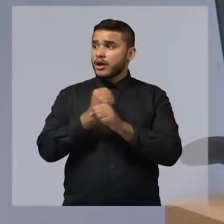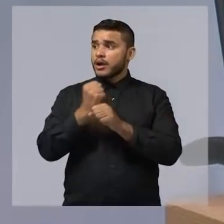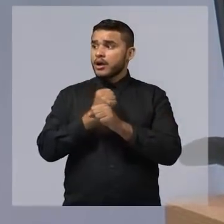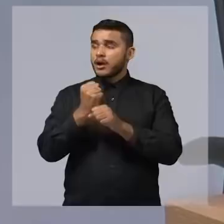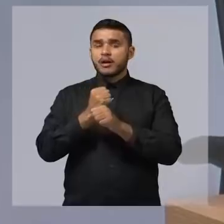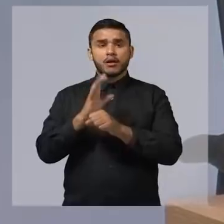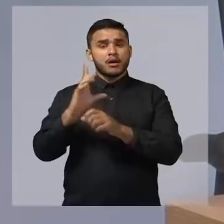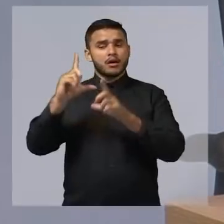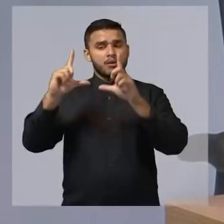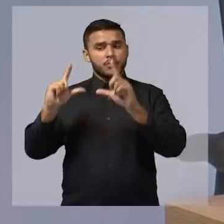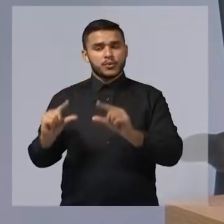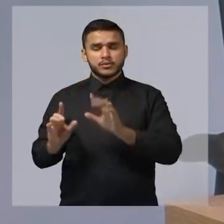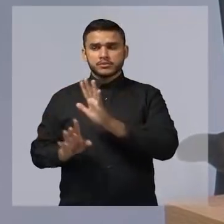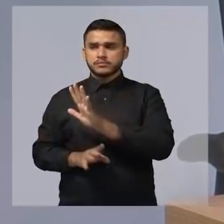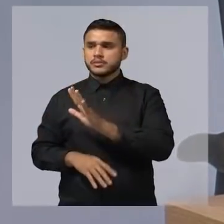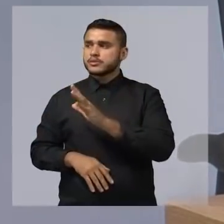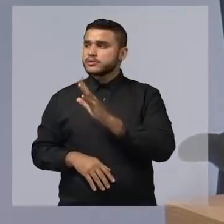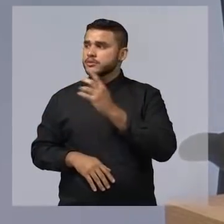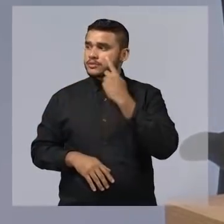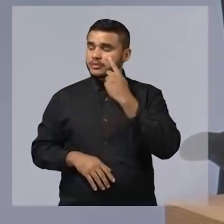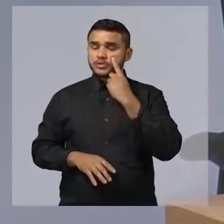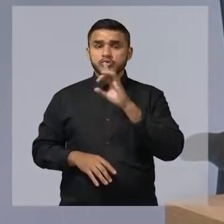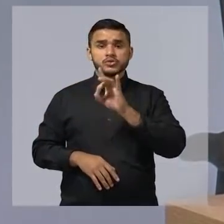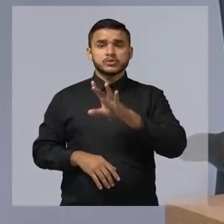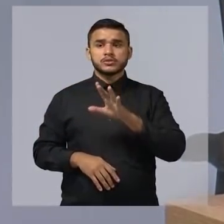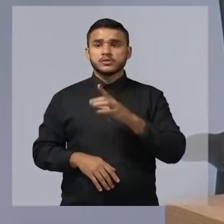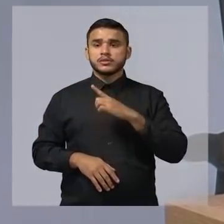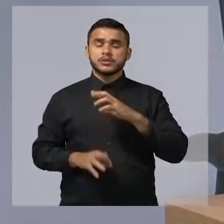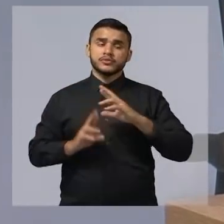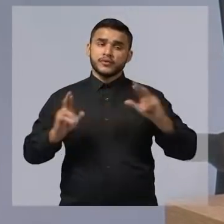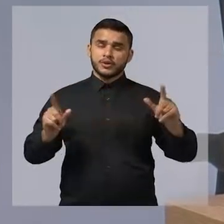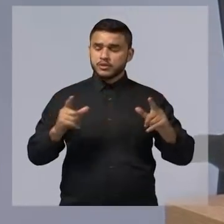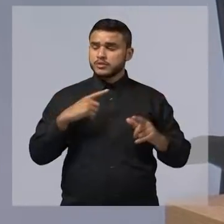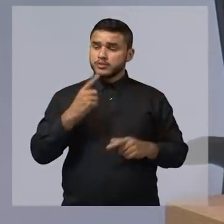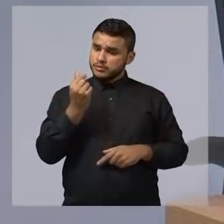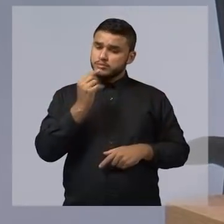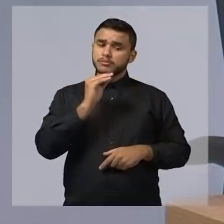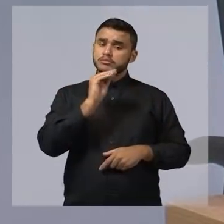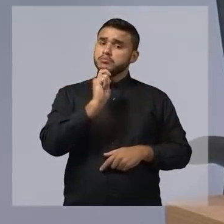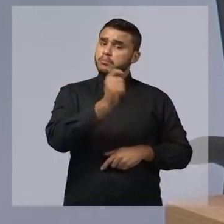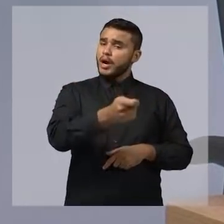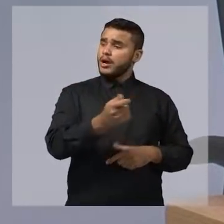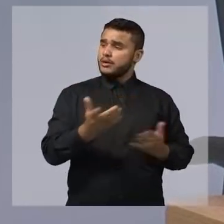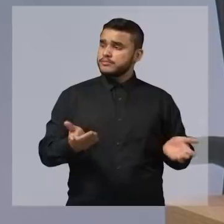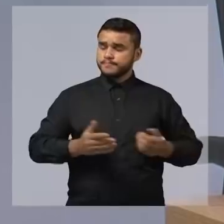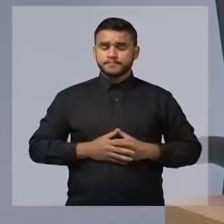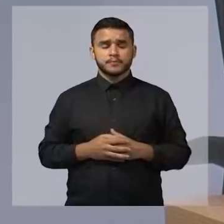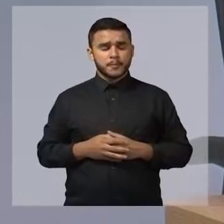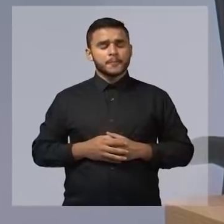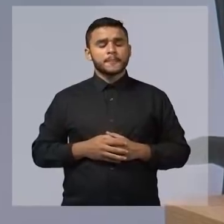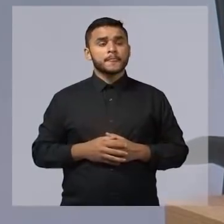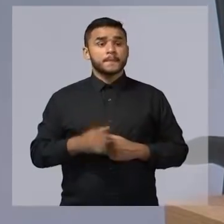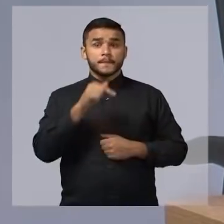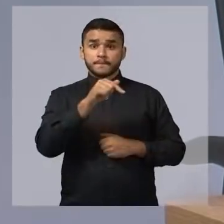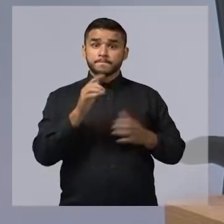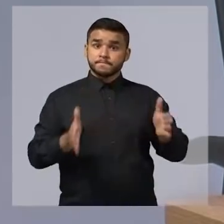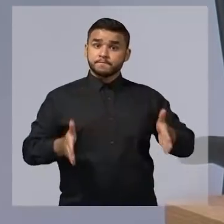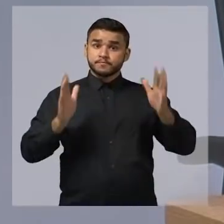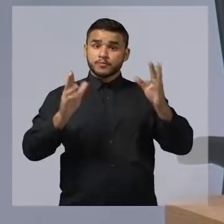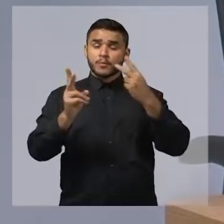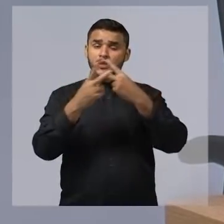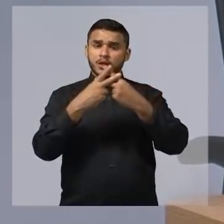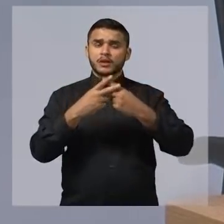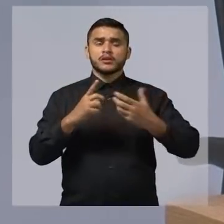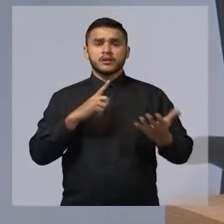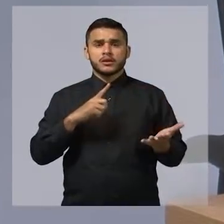já cumpriu. Ação egresso. Já cumpriu. Agora, o preso, o que nós estamos fazendo dentro do sistema? Maciçamente, que eu gosto de trabalhar em